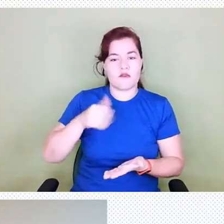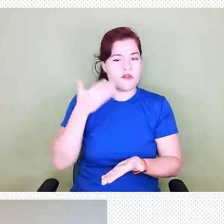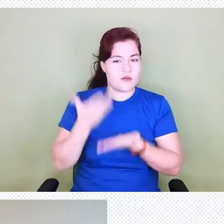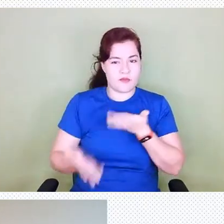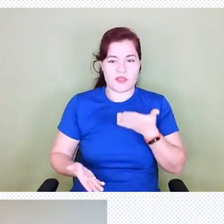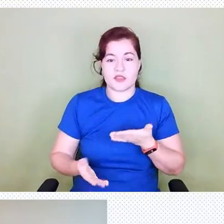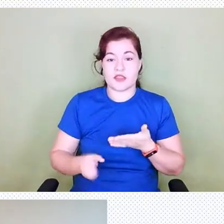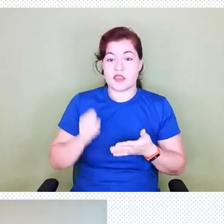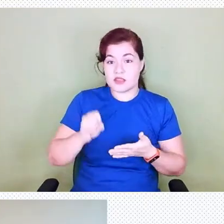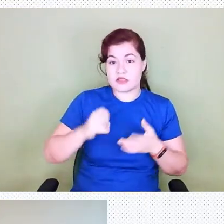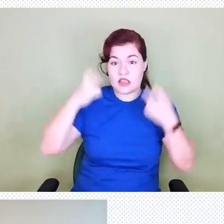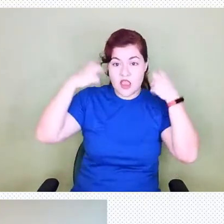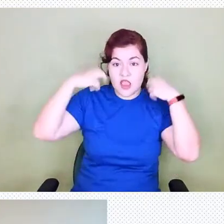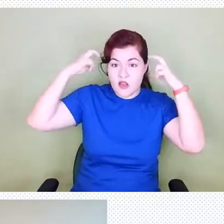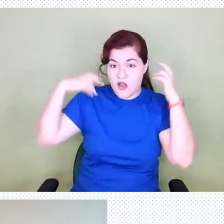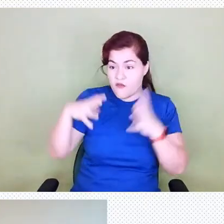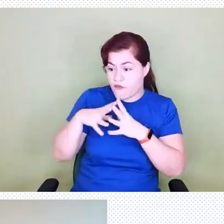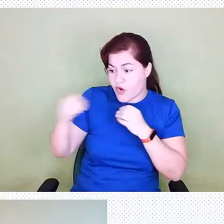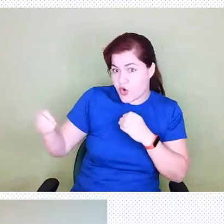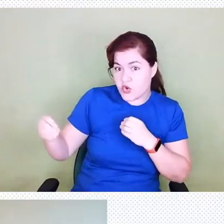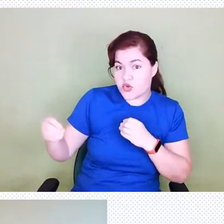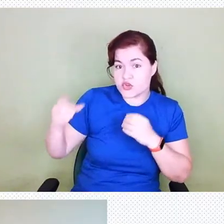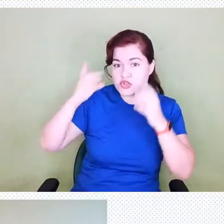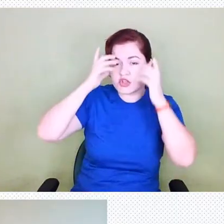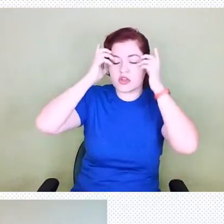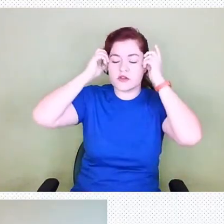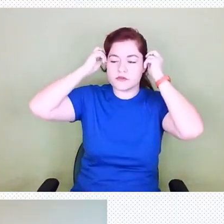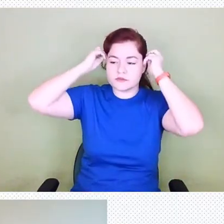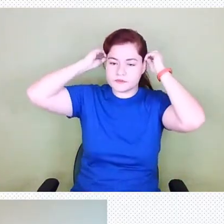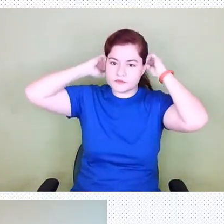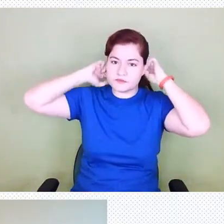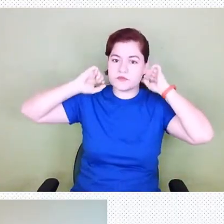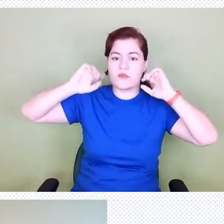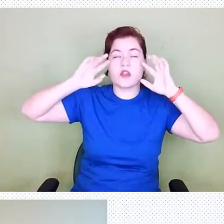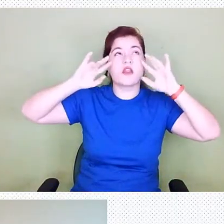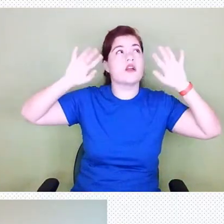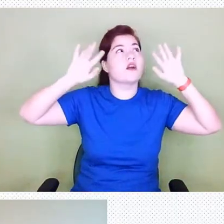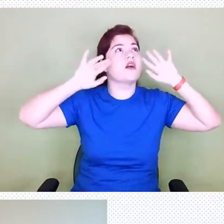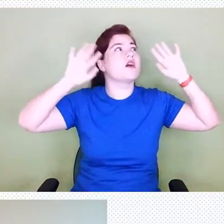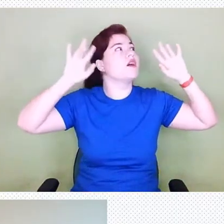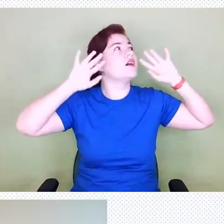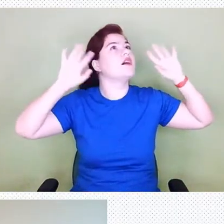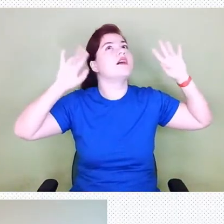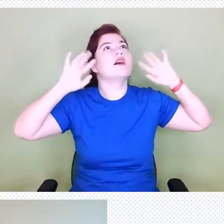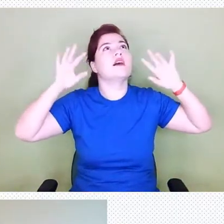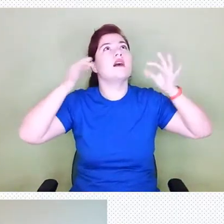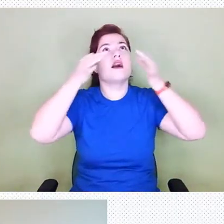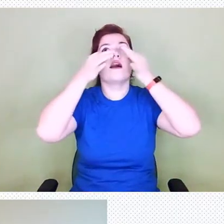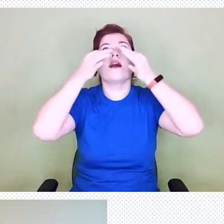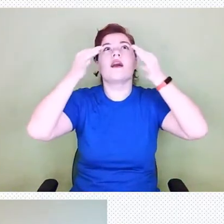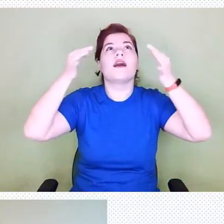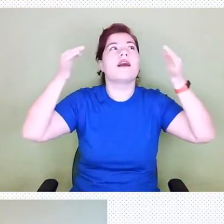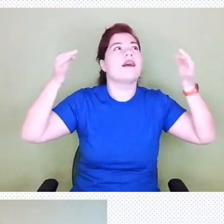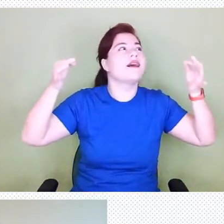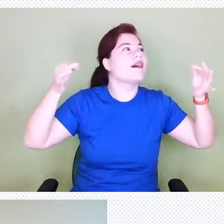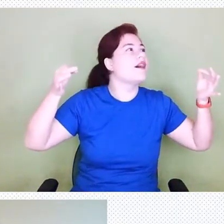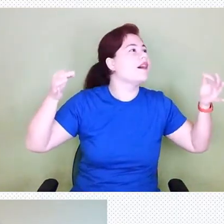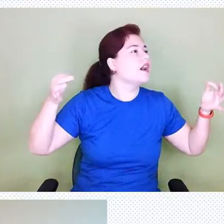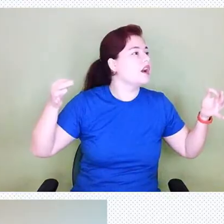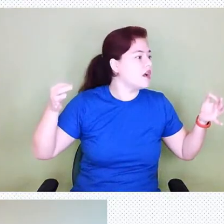que fuja do aprisco, que se distraia, que abrace os apelos do mundo, os apelos